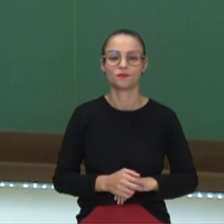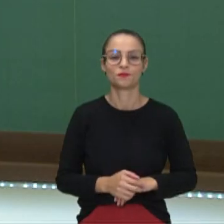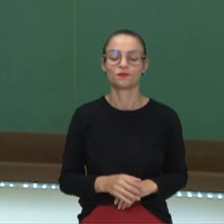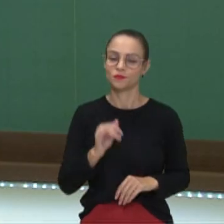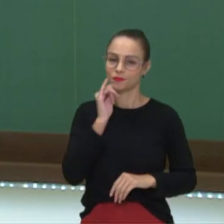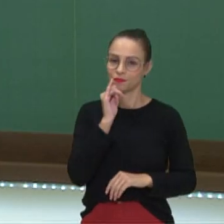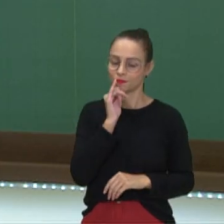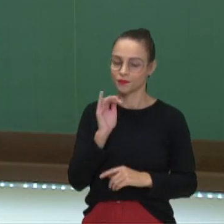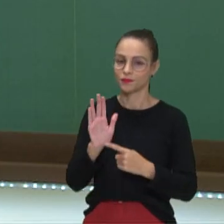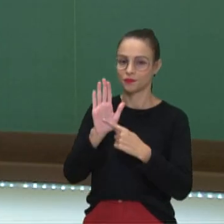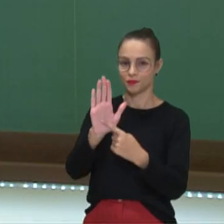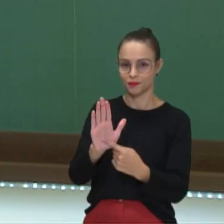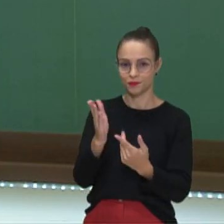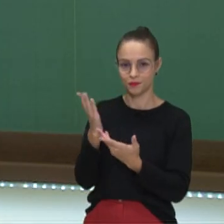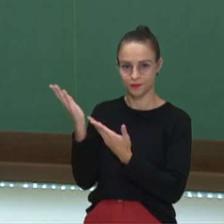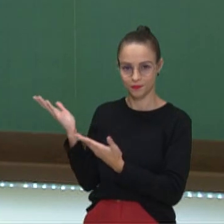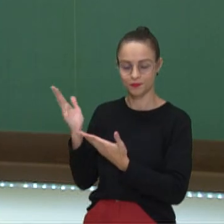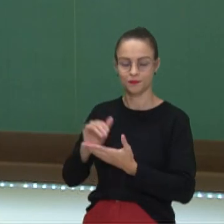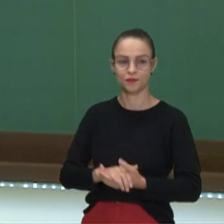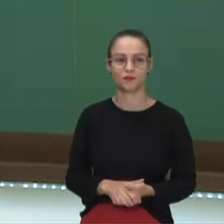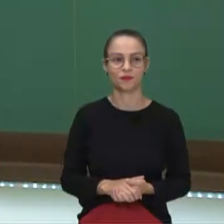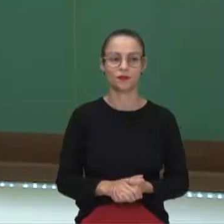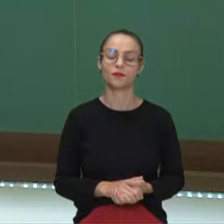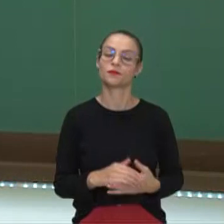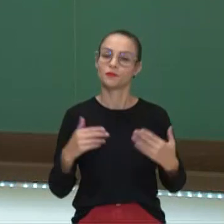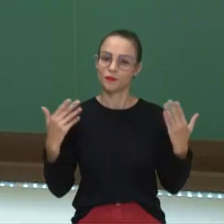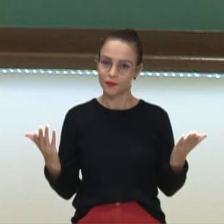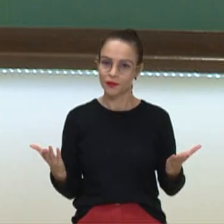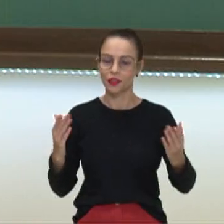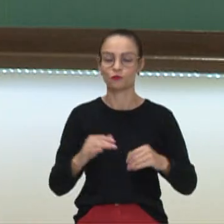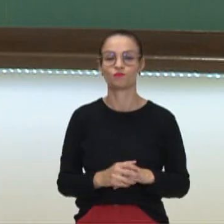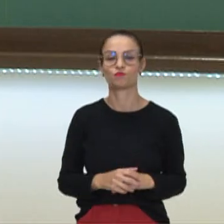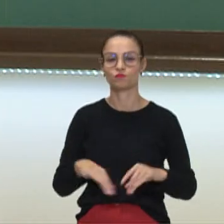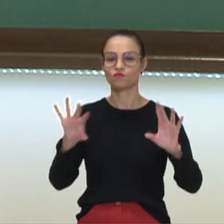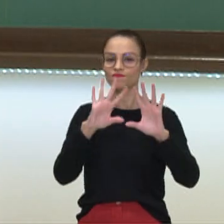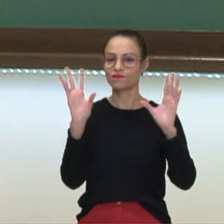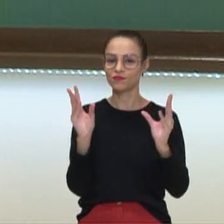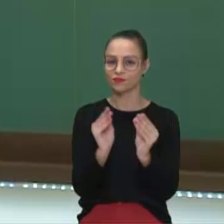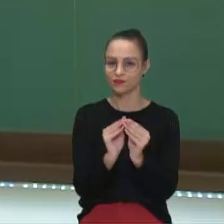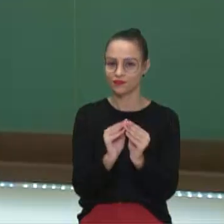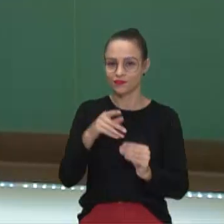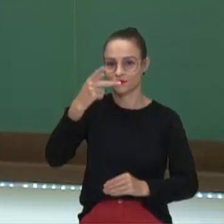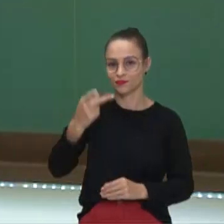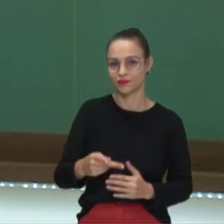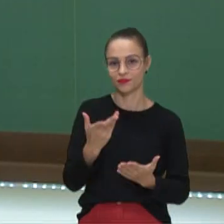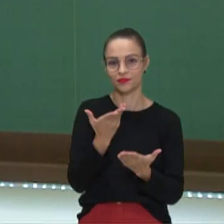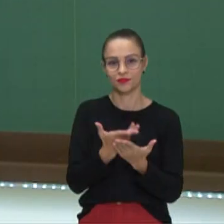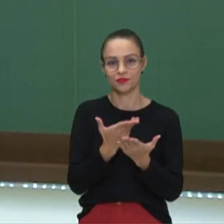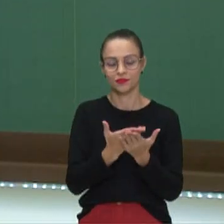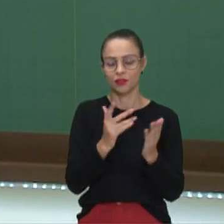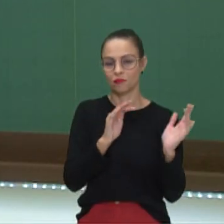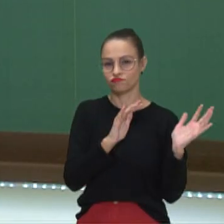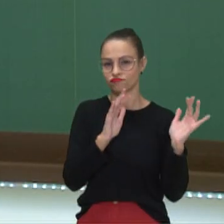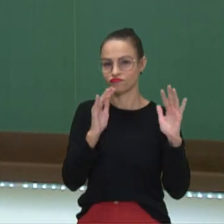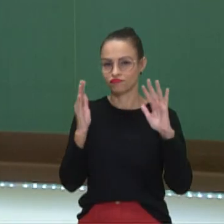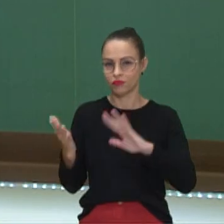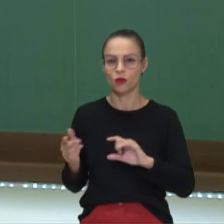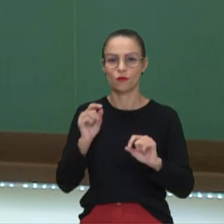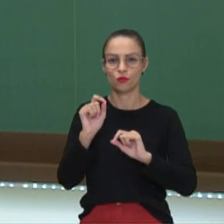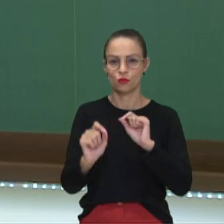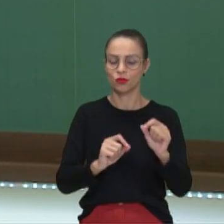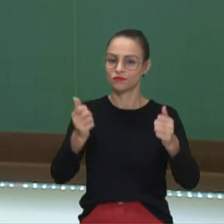foi o exemplo que a professora trouxe. Então, retomando o que nós vimos nessa aula, né? Nós falamos sobre